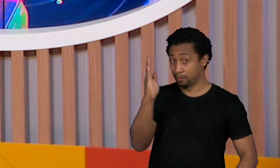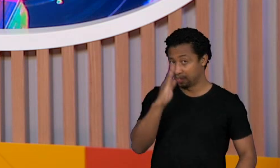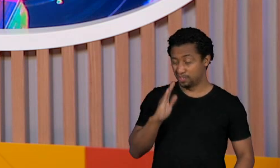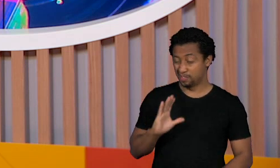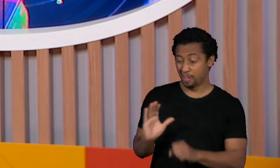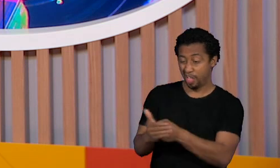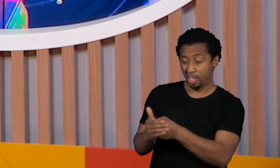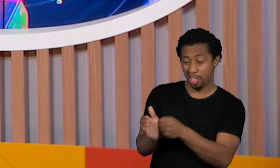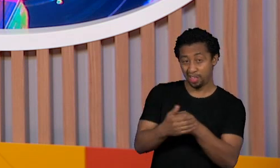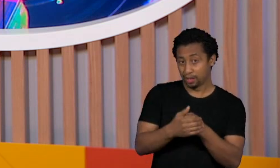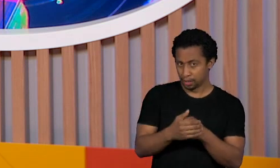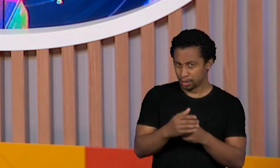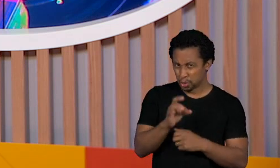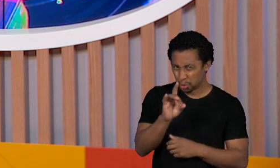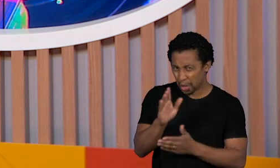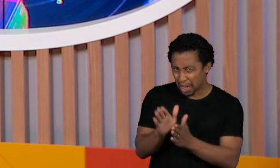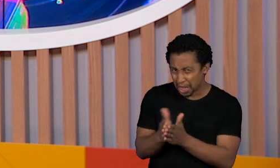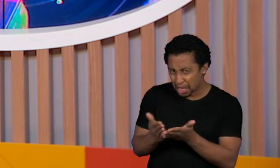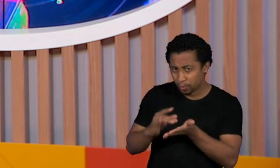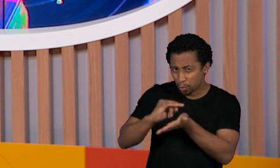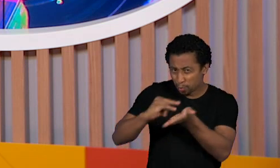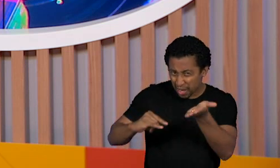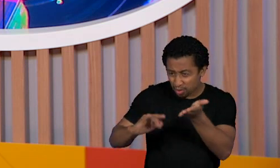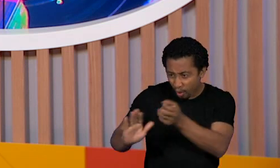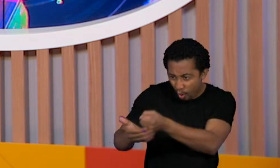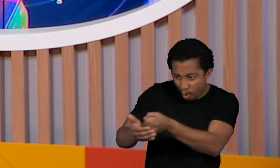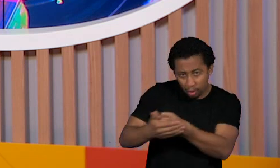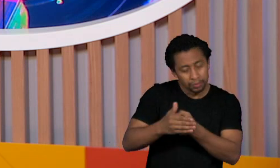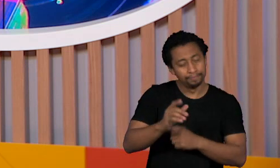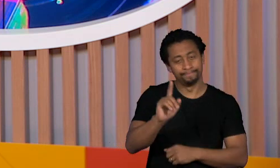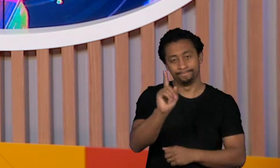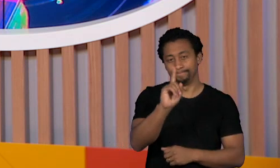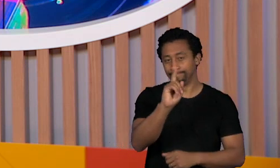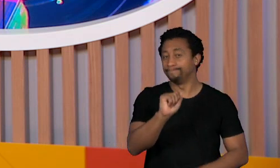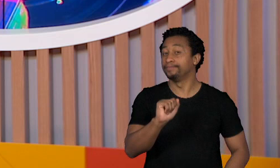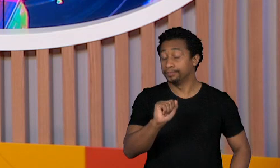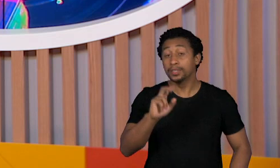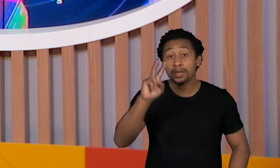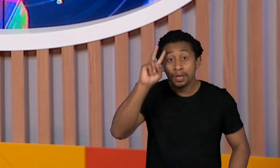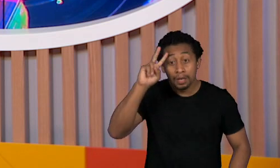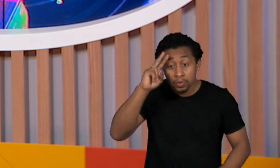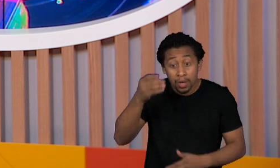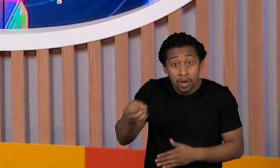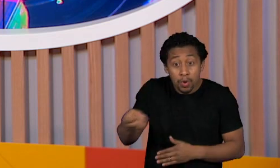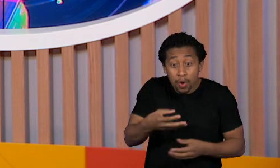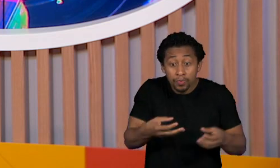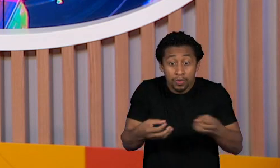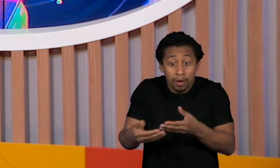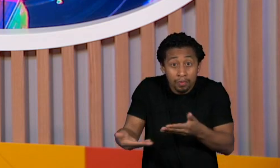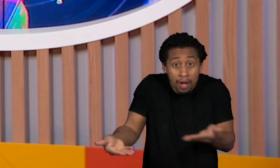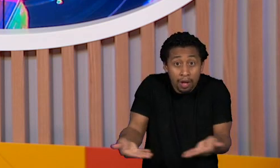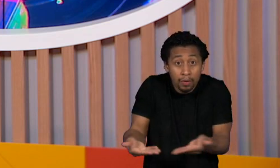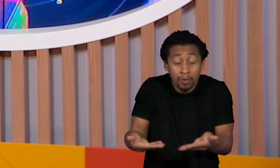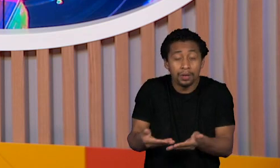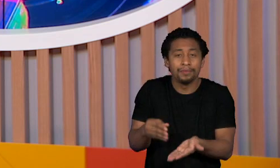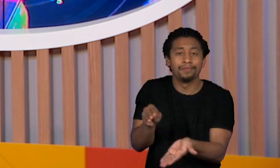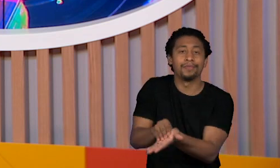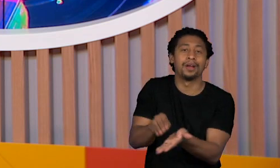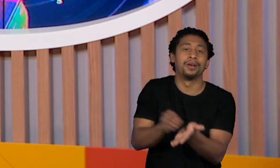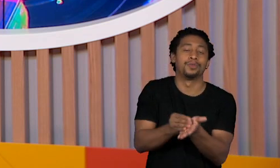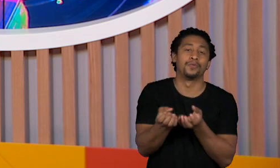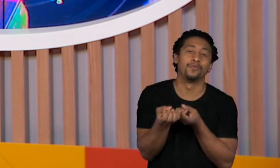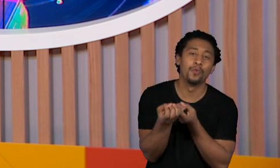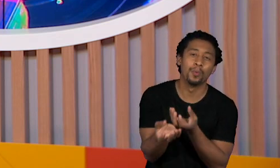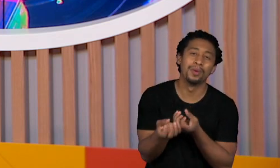apenas de livros e documentos. Mesmo na história mais recente, existe uma escassez de notícias e imagens. E é por isso